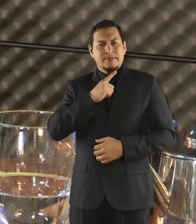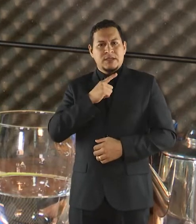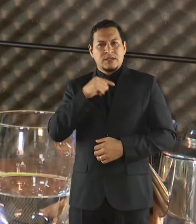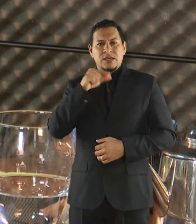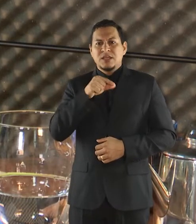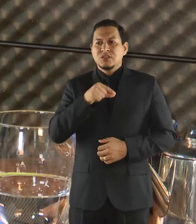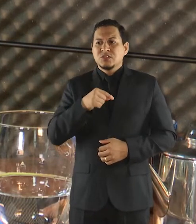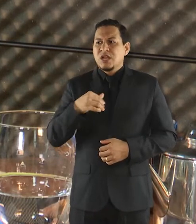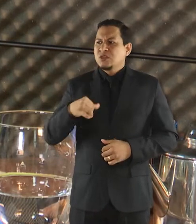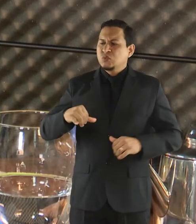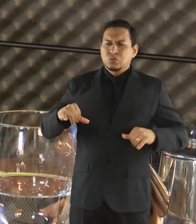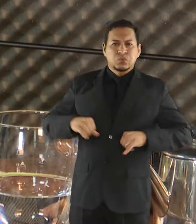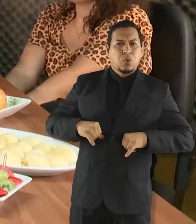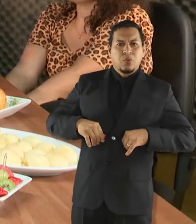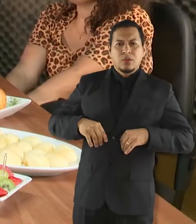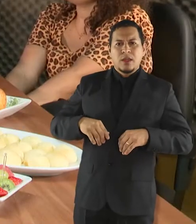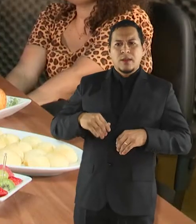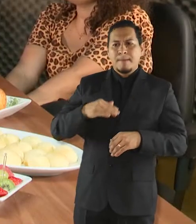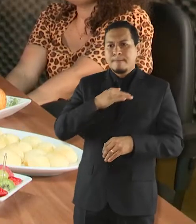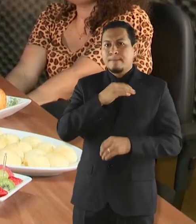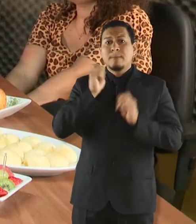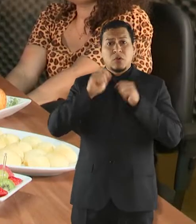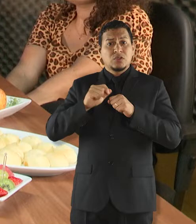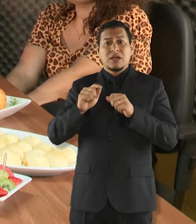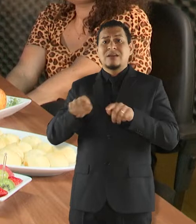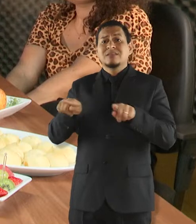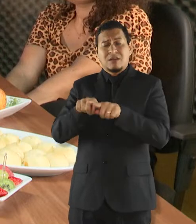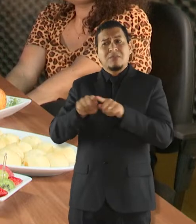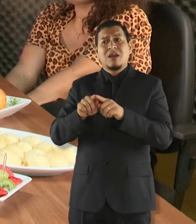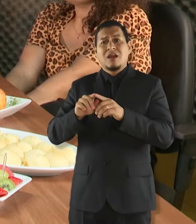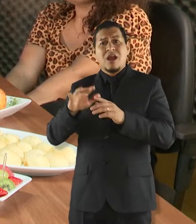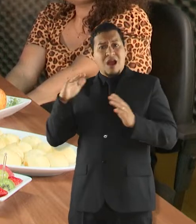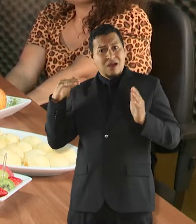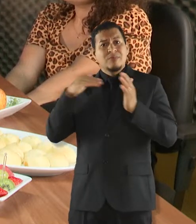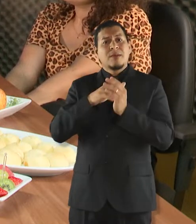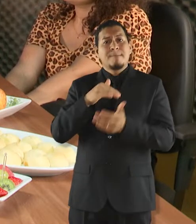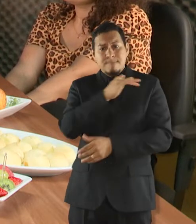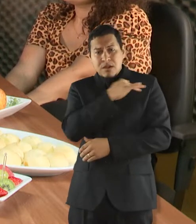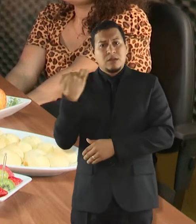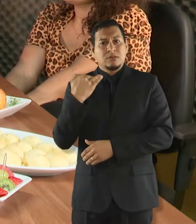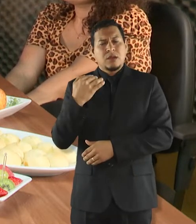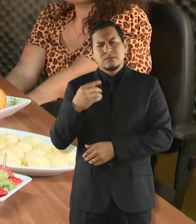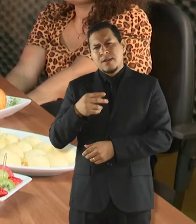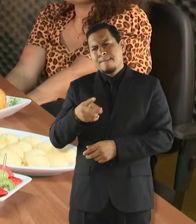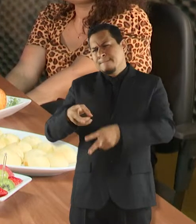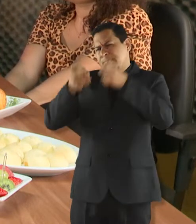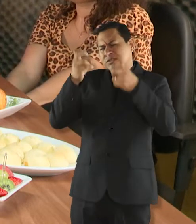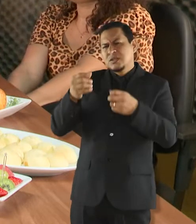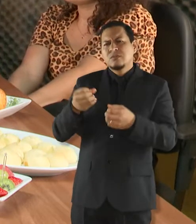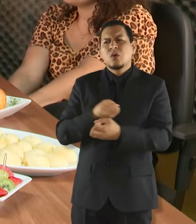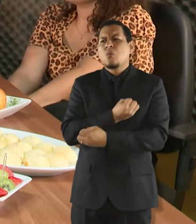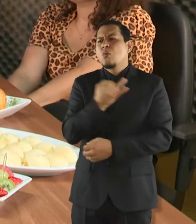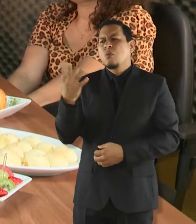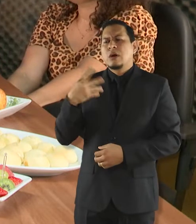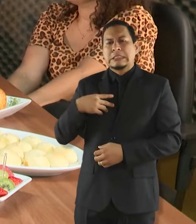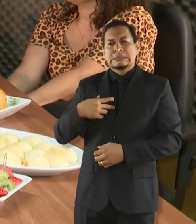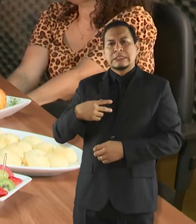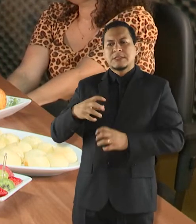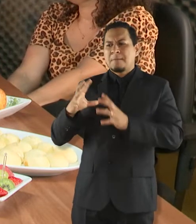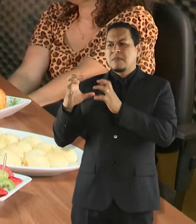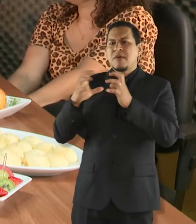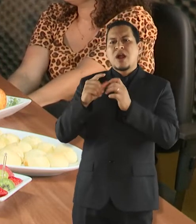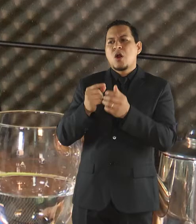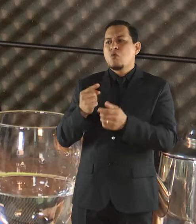dele, ele mata por isso. Nossa, gente. Ele mata. Quantas brigas a gente não já viu do homem,